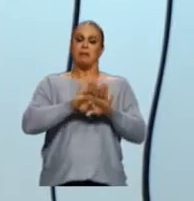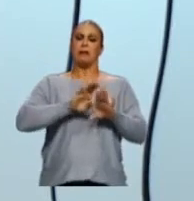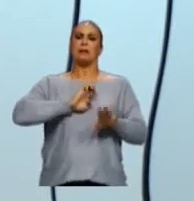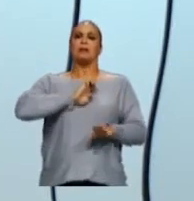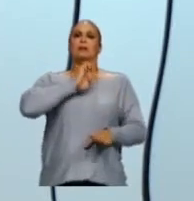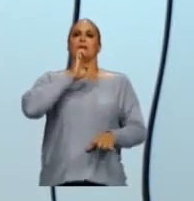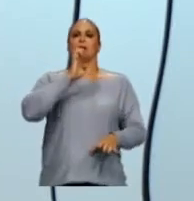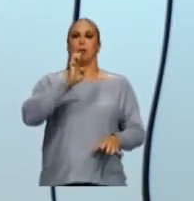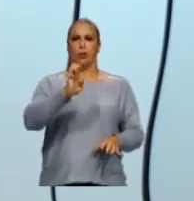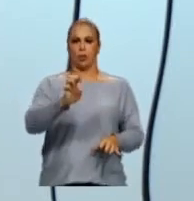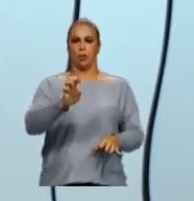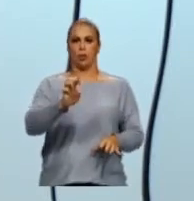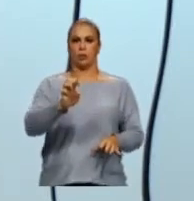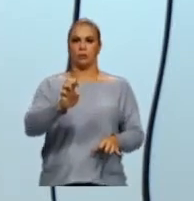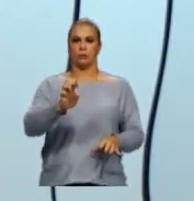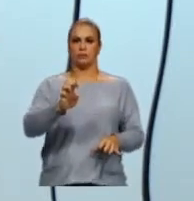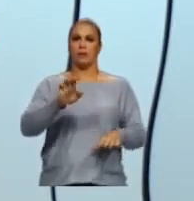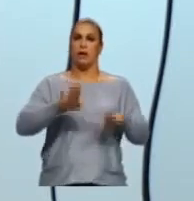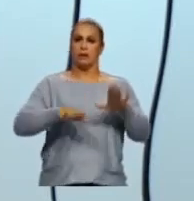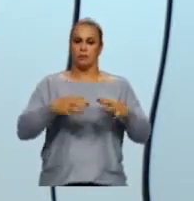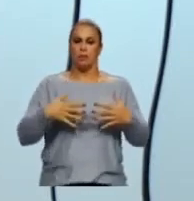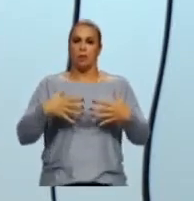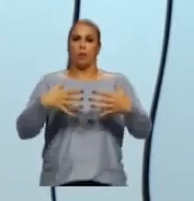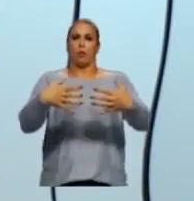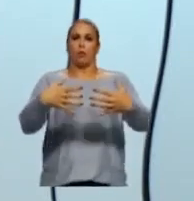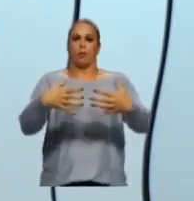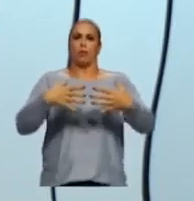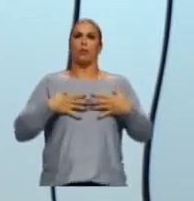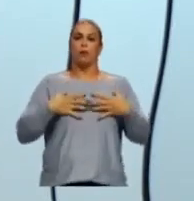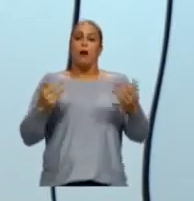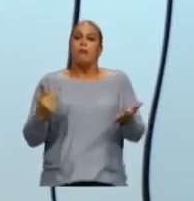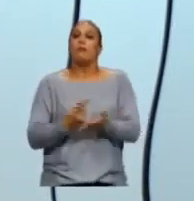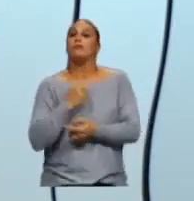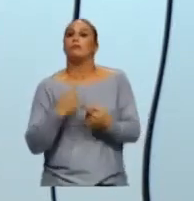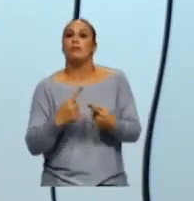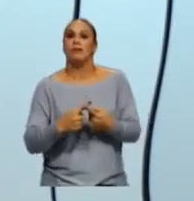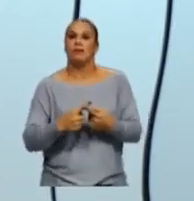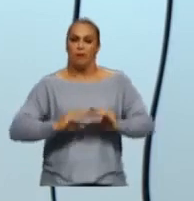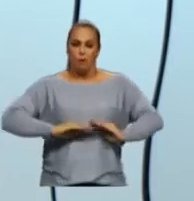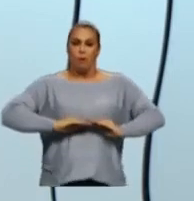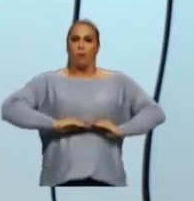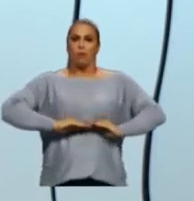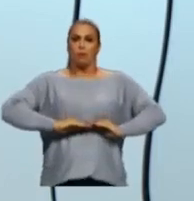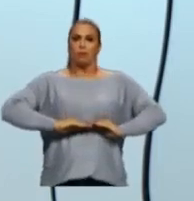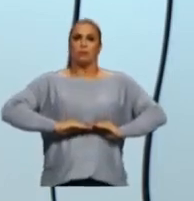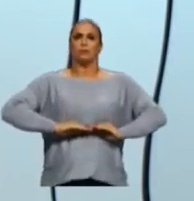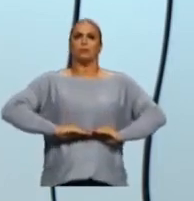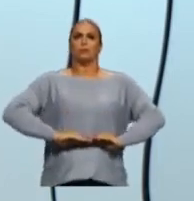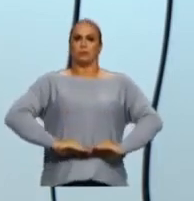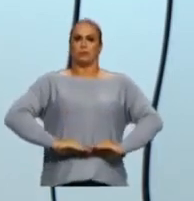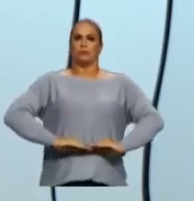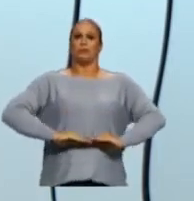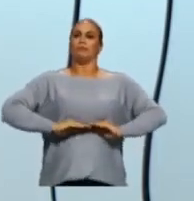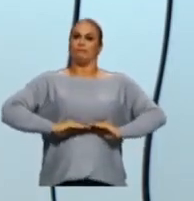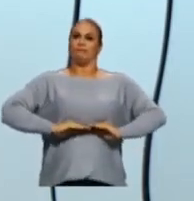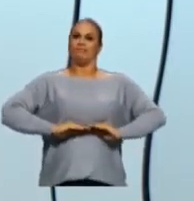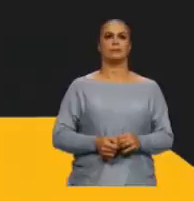está mais vazio. Então, esse movimento respiratório é graças ao músculo que a gente chama de diafragma.